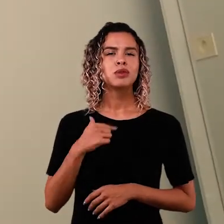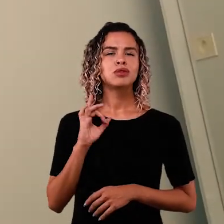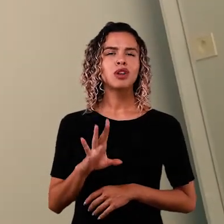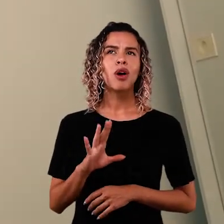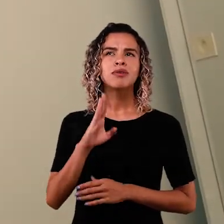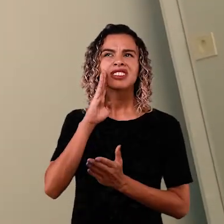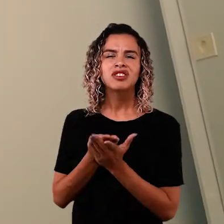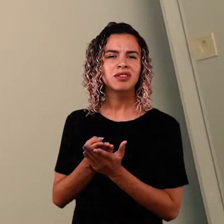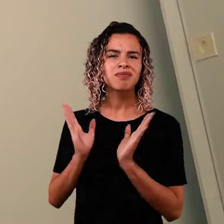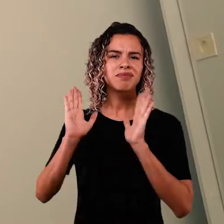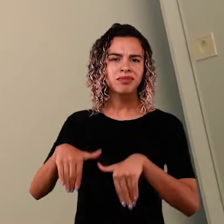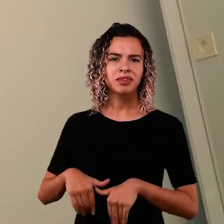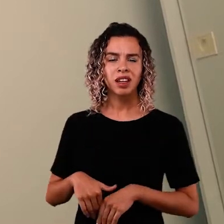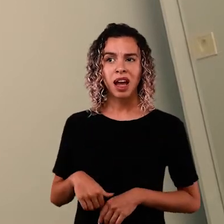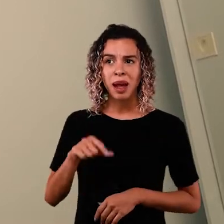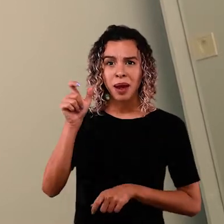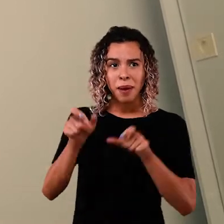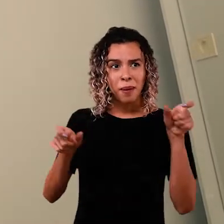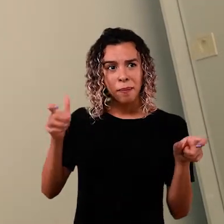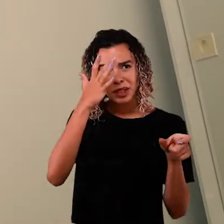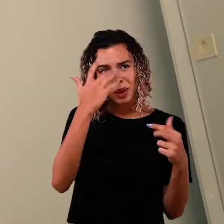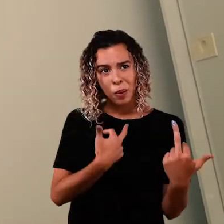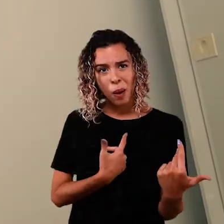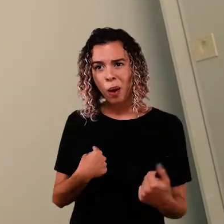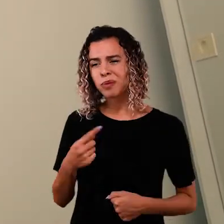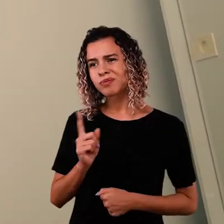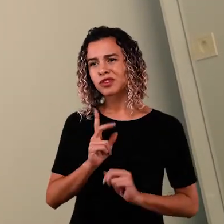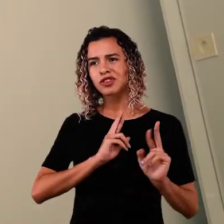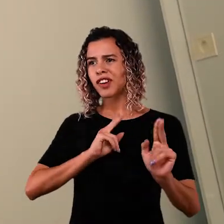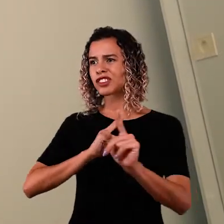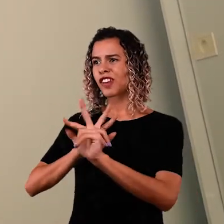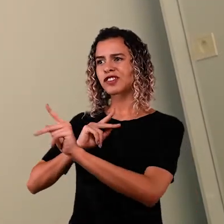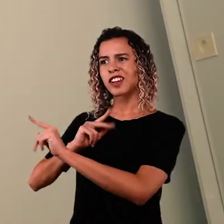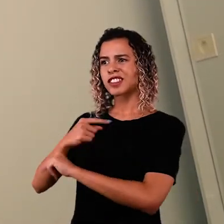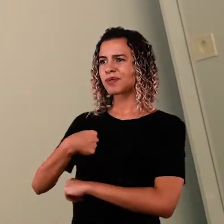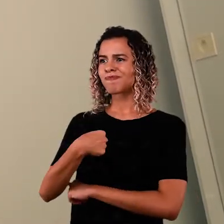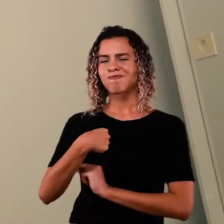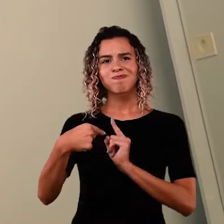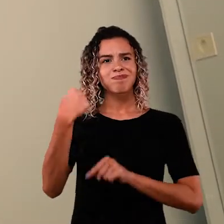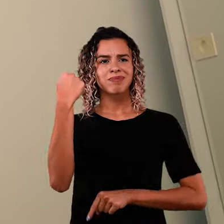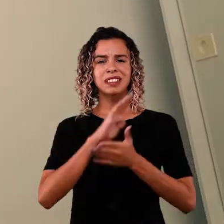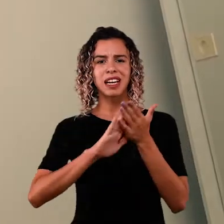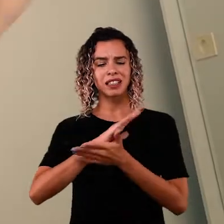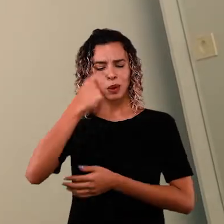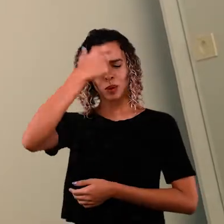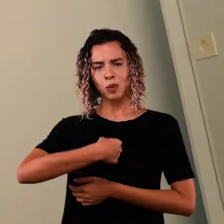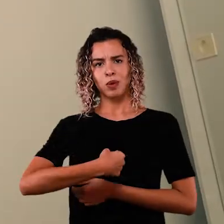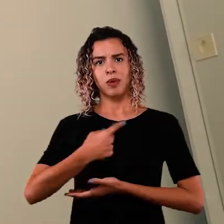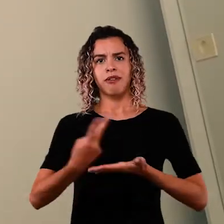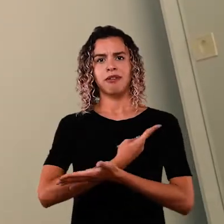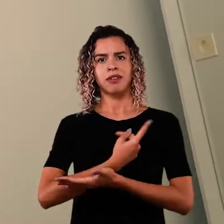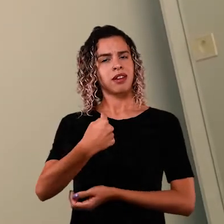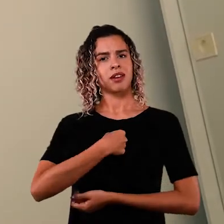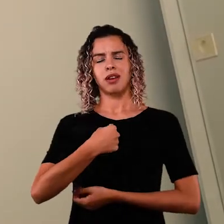perdido a fé, sabe? Eu pensava que não existiam pessoas que nem eu e que realmente não fazia sentido nenhum e que eu era errada em